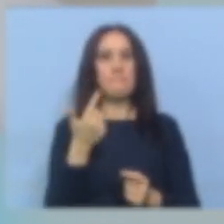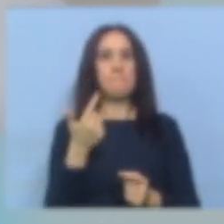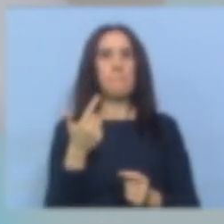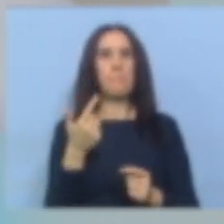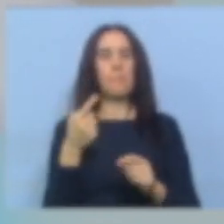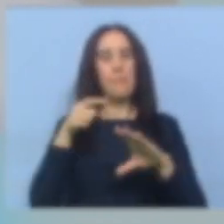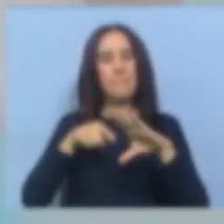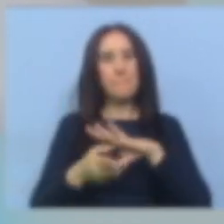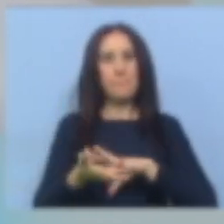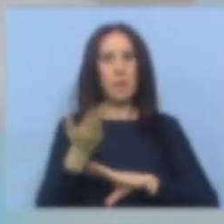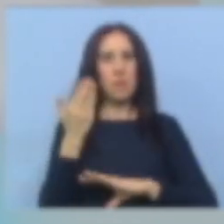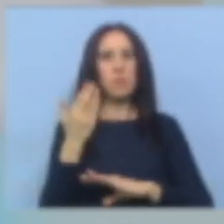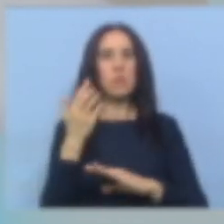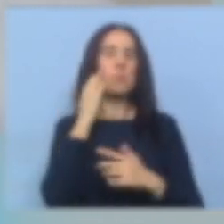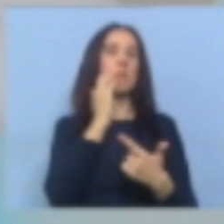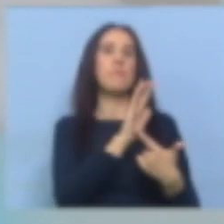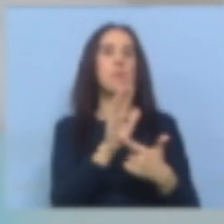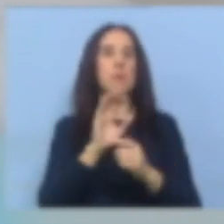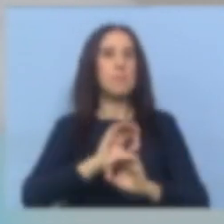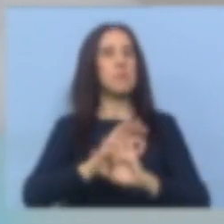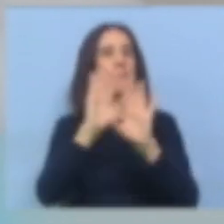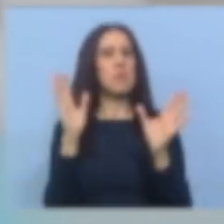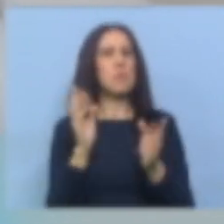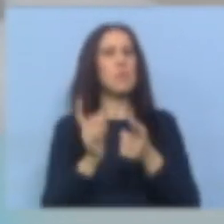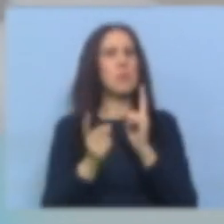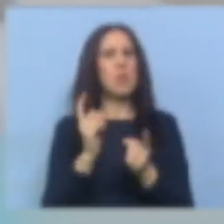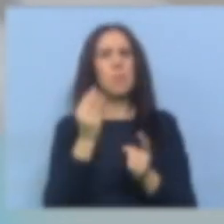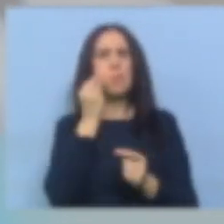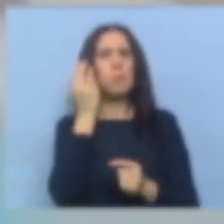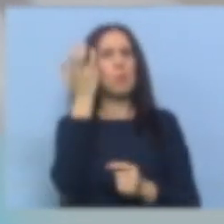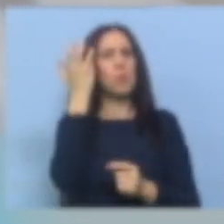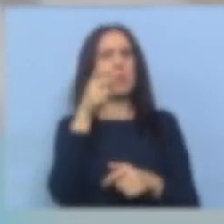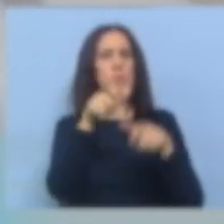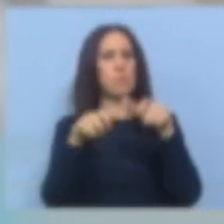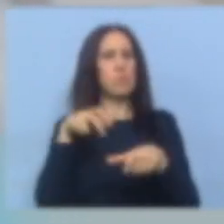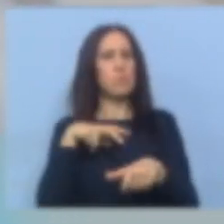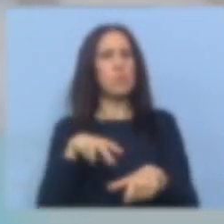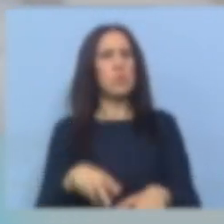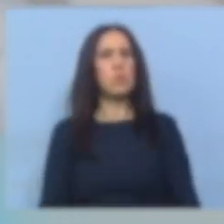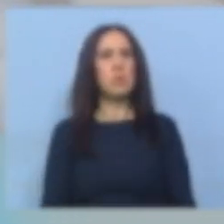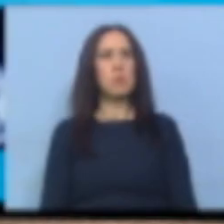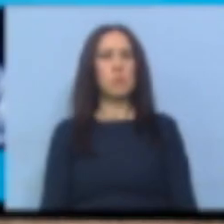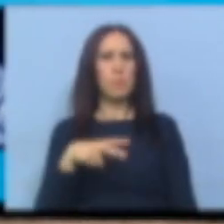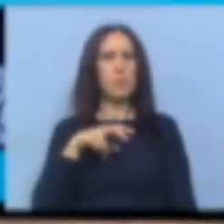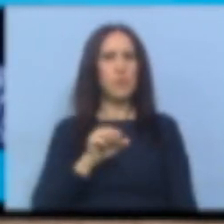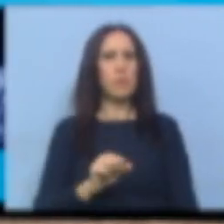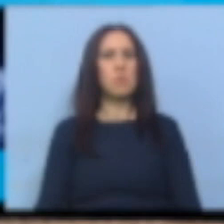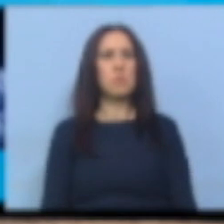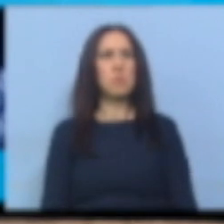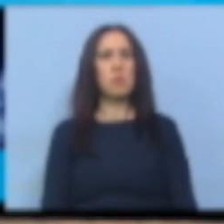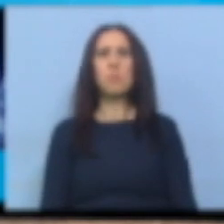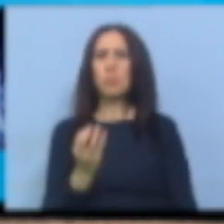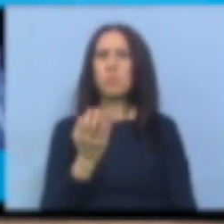mais a fundo e revelar de forma mais evidente aquilo que é a matriz cultural dos portugueses, do nosso país. Sim, de facto, eu diria